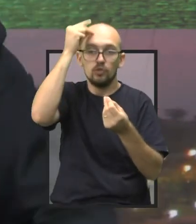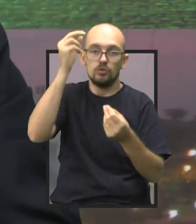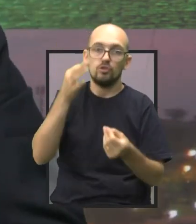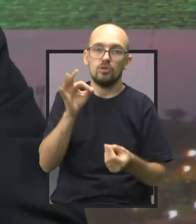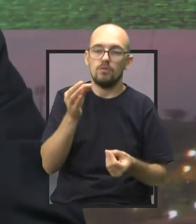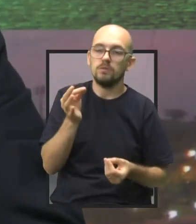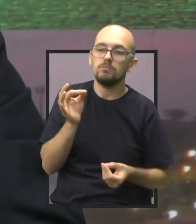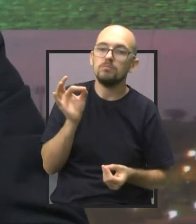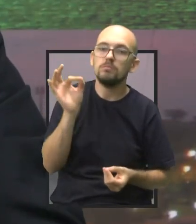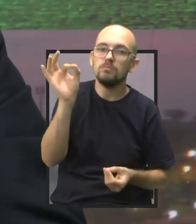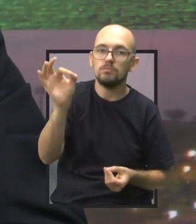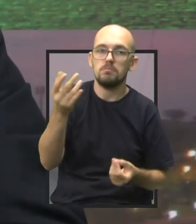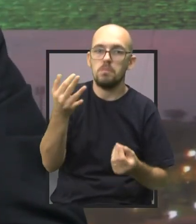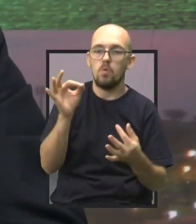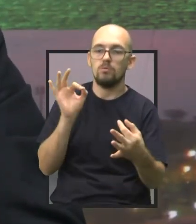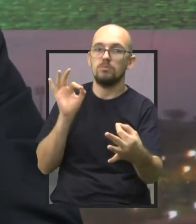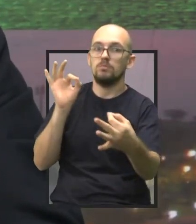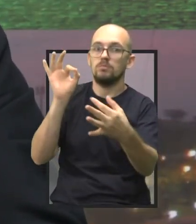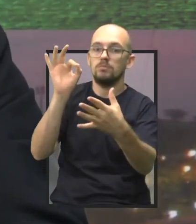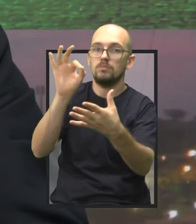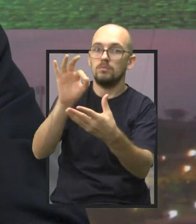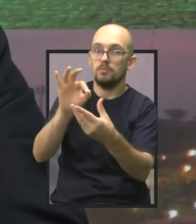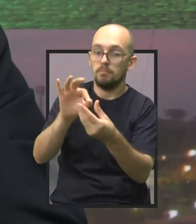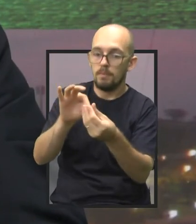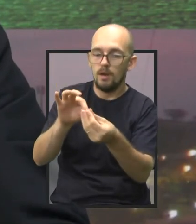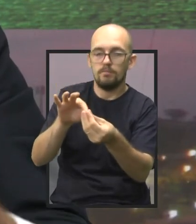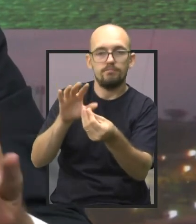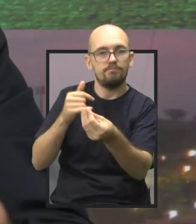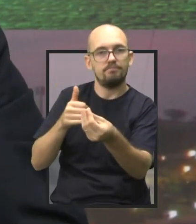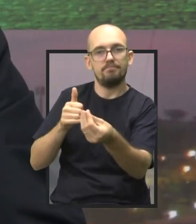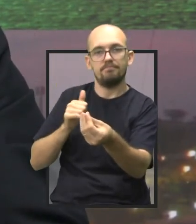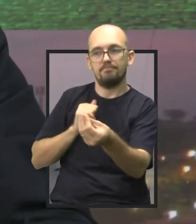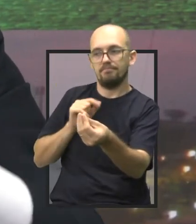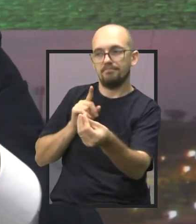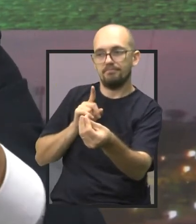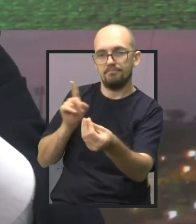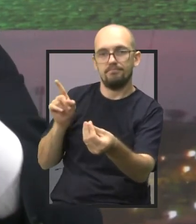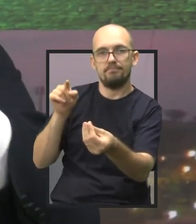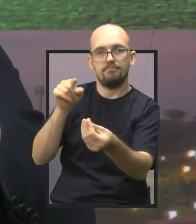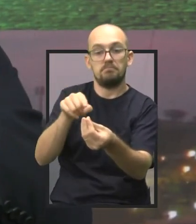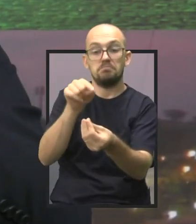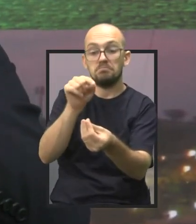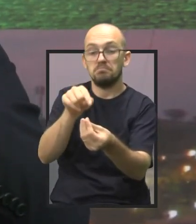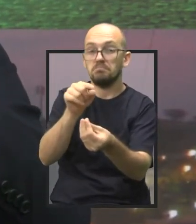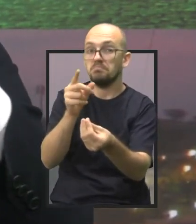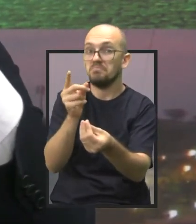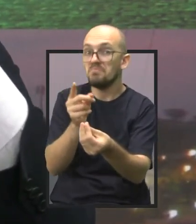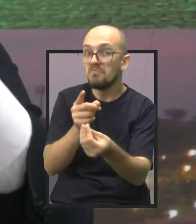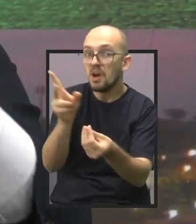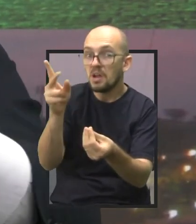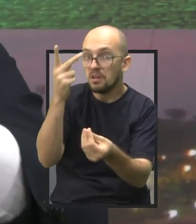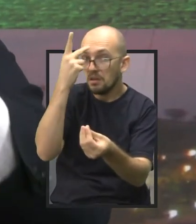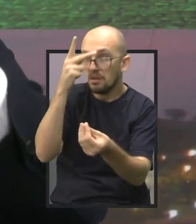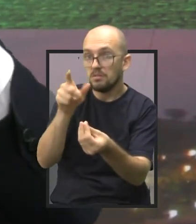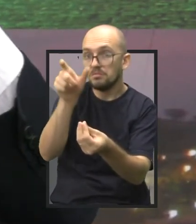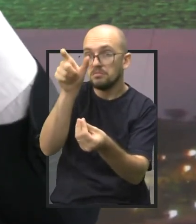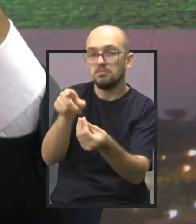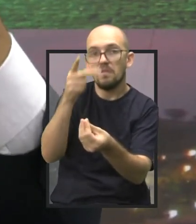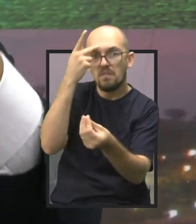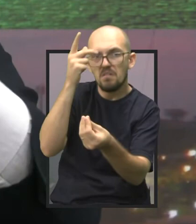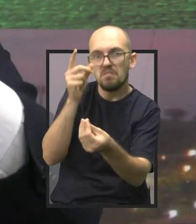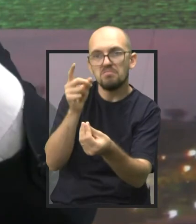pessoas que foram sorteadas, a responsabilidade com relação à venda, à